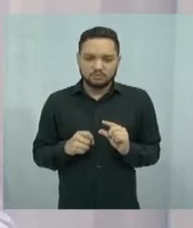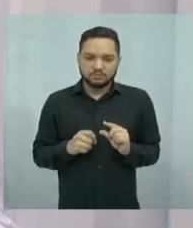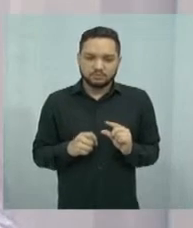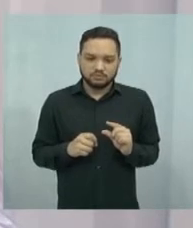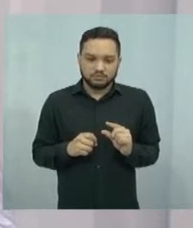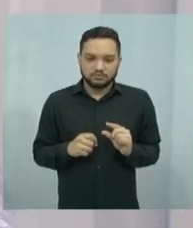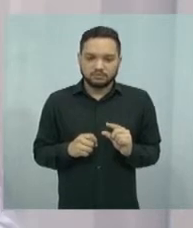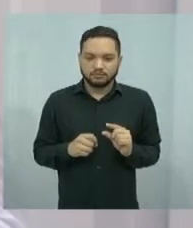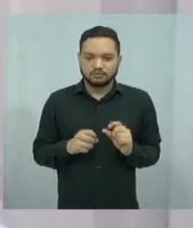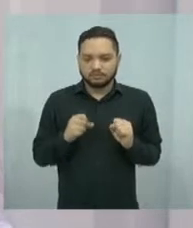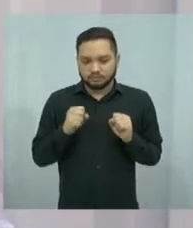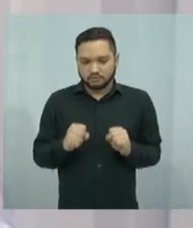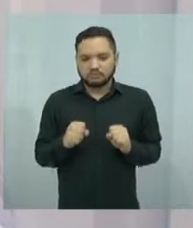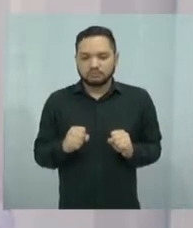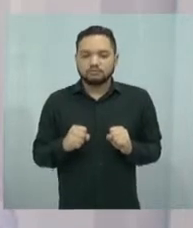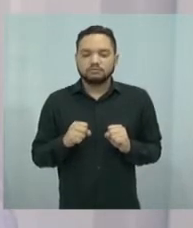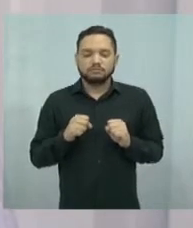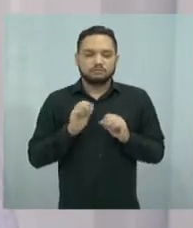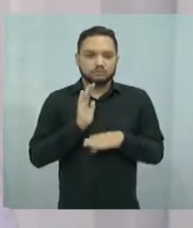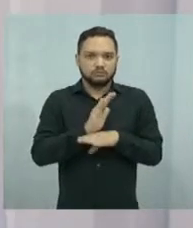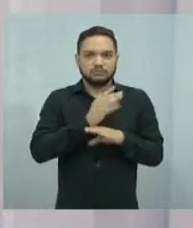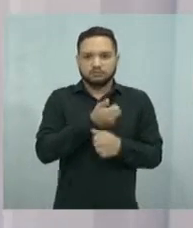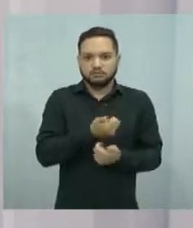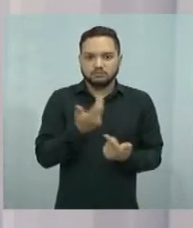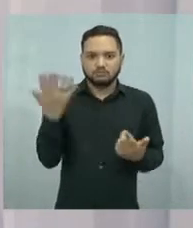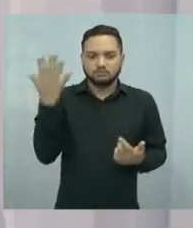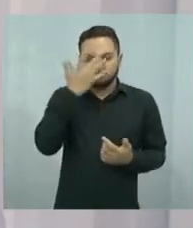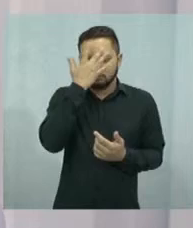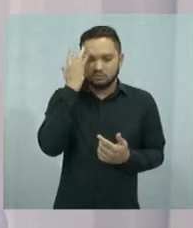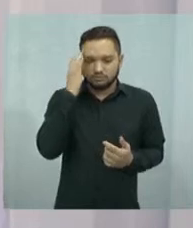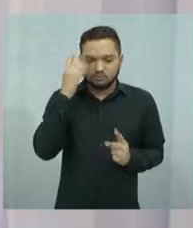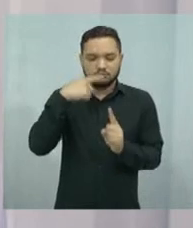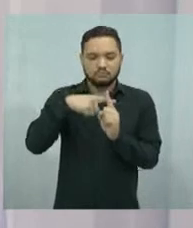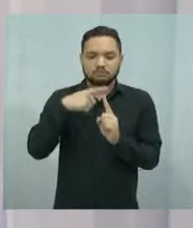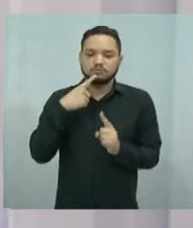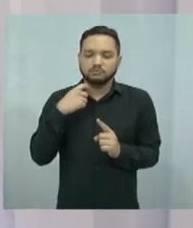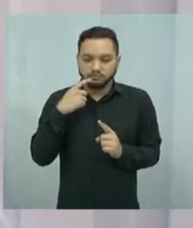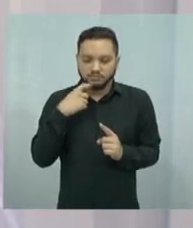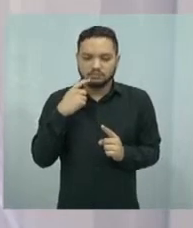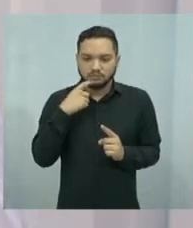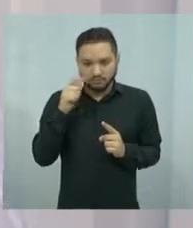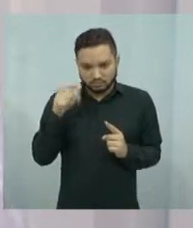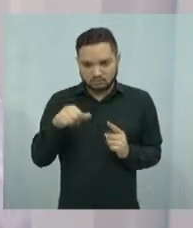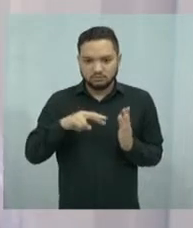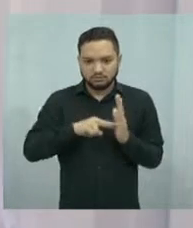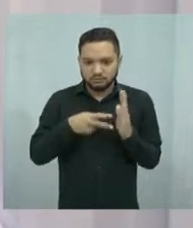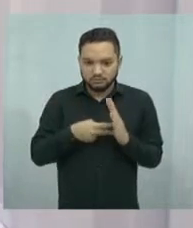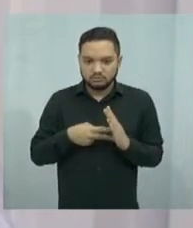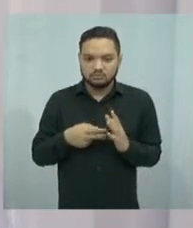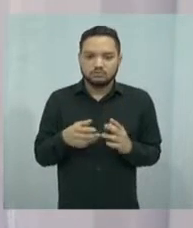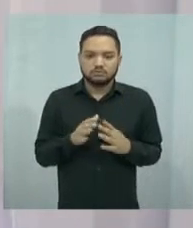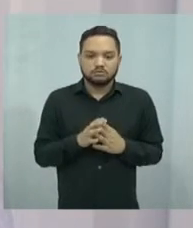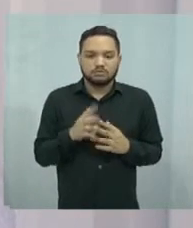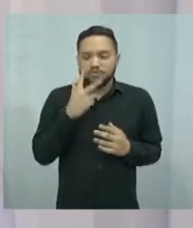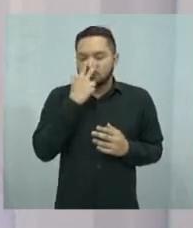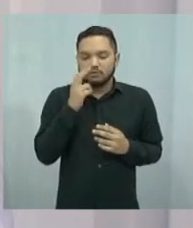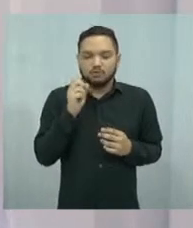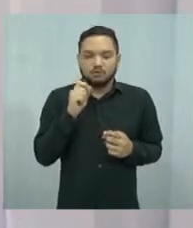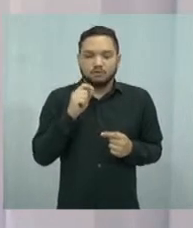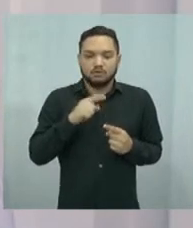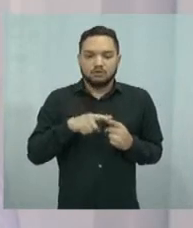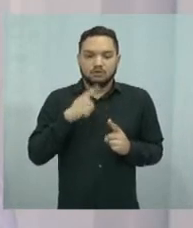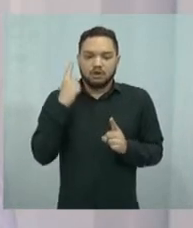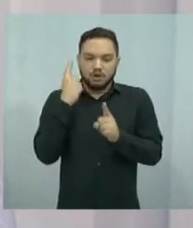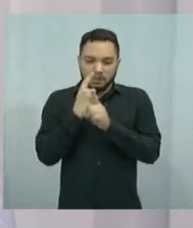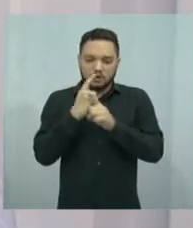pode ser replicado numa ordem maior. E a Cruz Vermelha é essa ordem maior que eu me vislumbrei quando